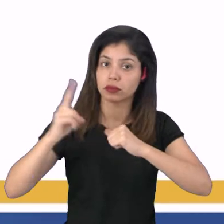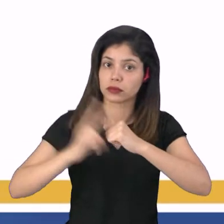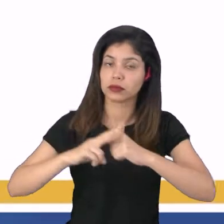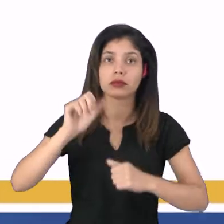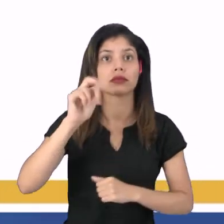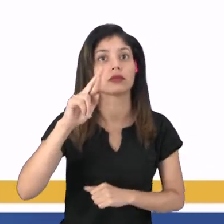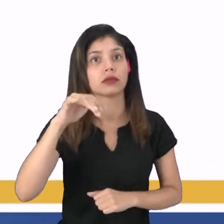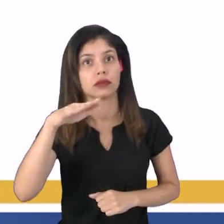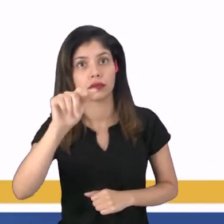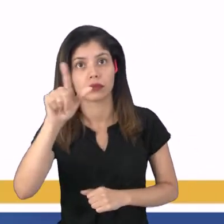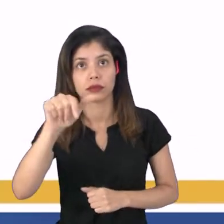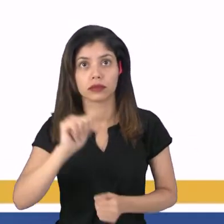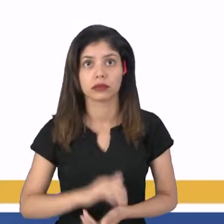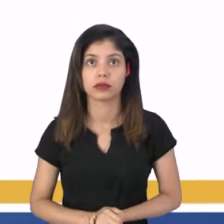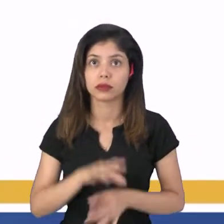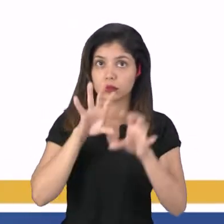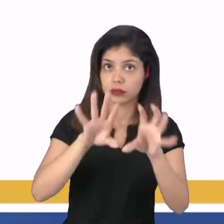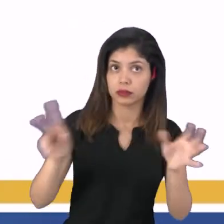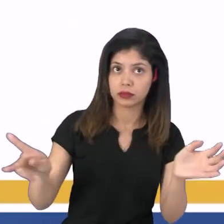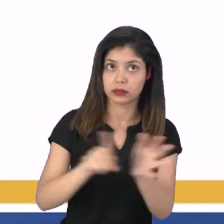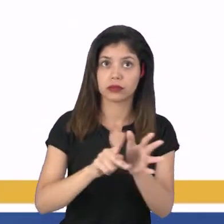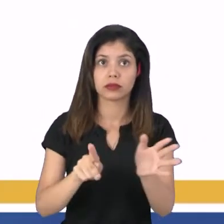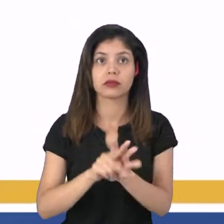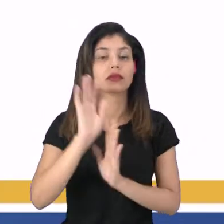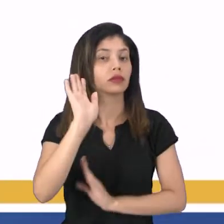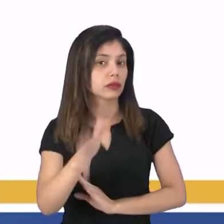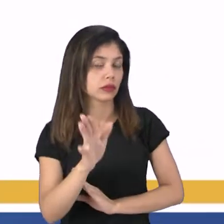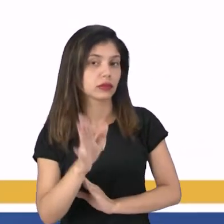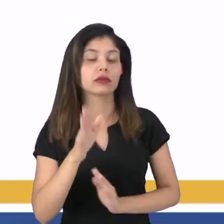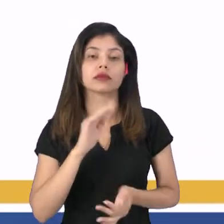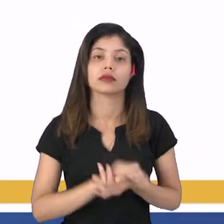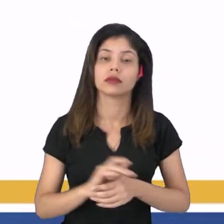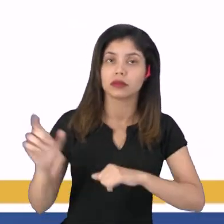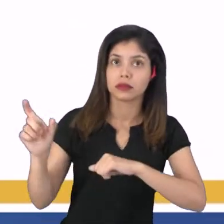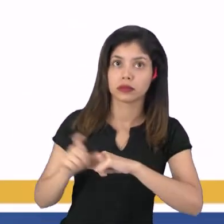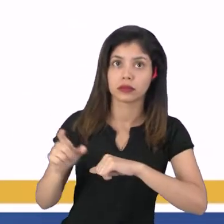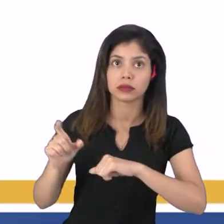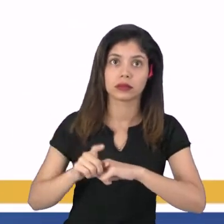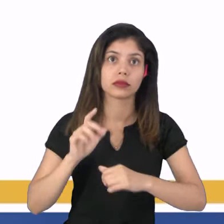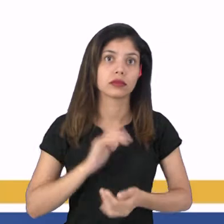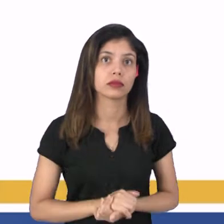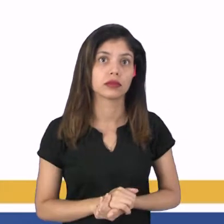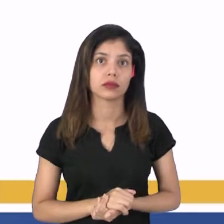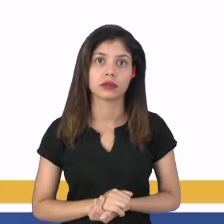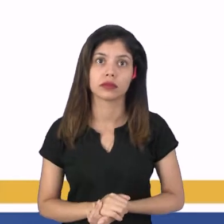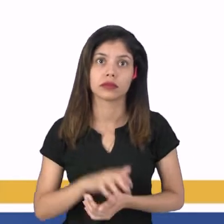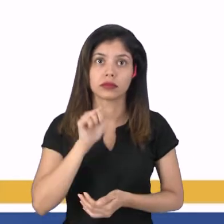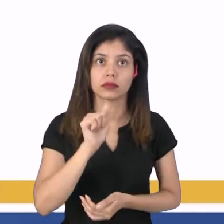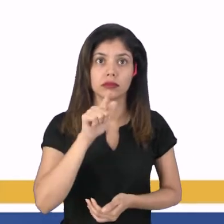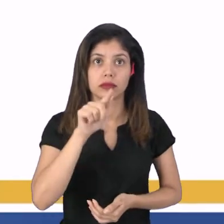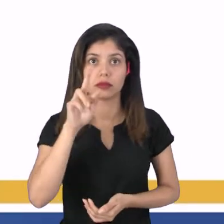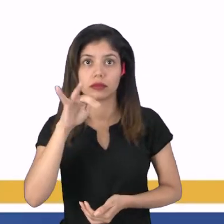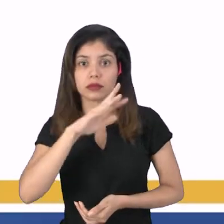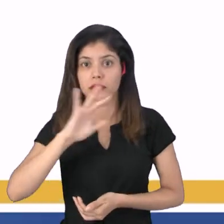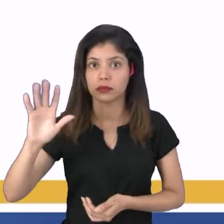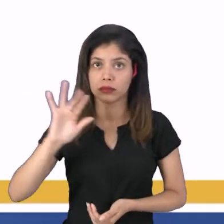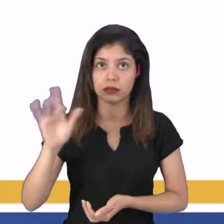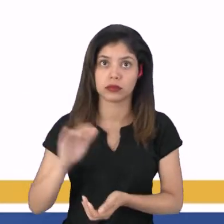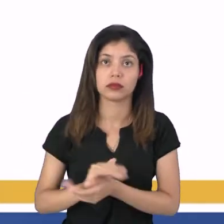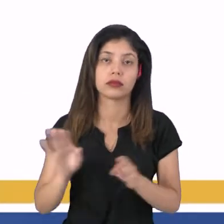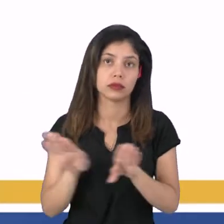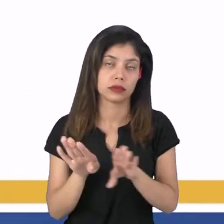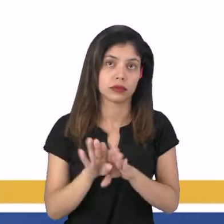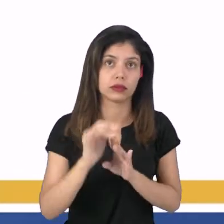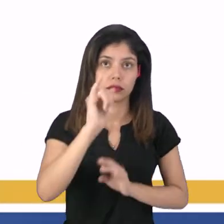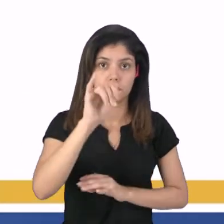verbo alfabetizar. Este, por sua vez, já é derivado de um substantivo chamado alfabeto, pelo acréscimo